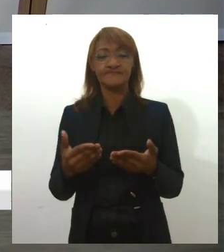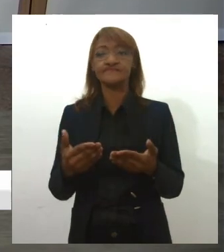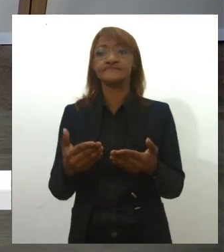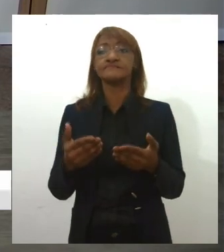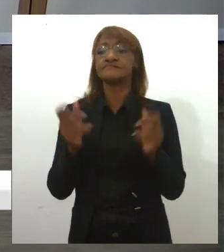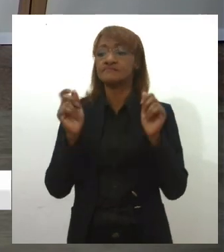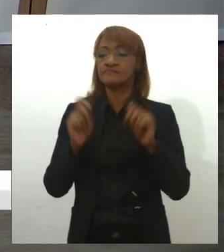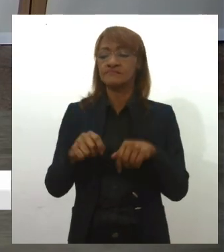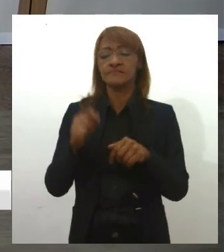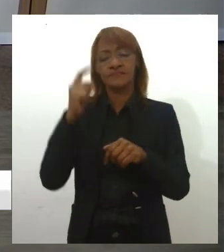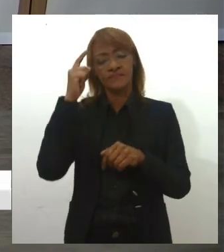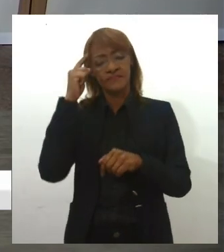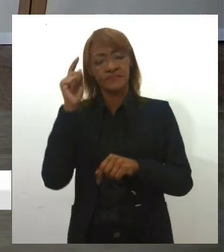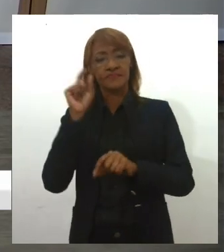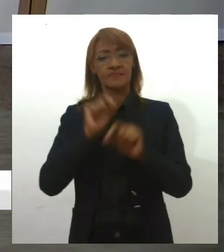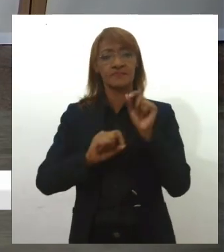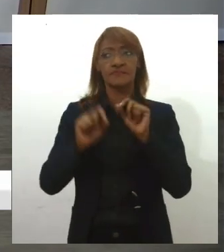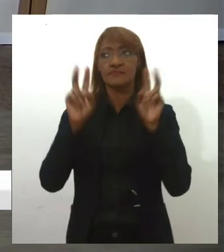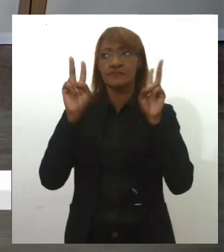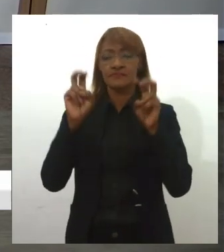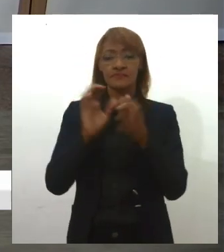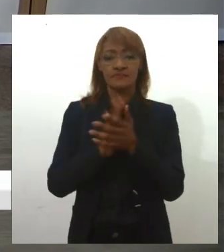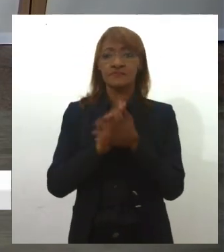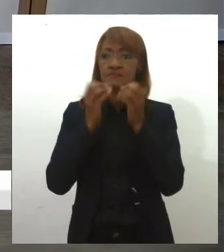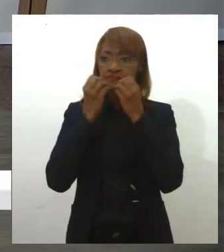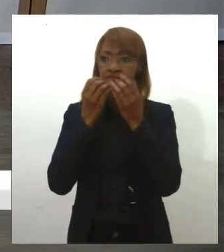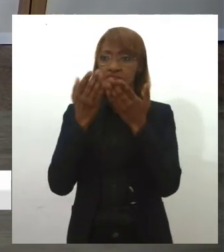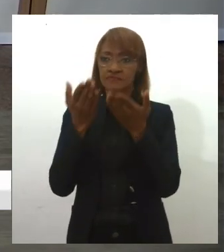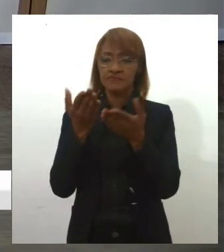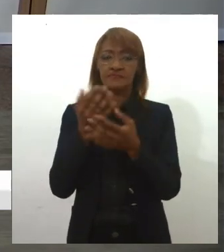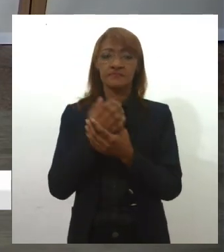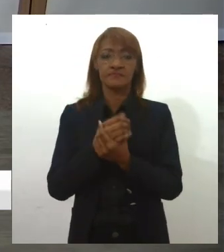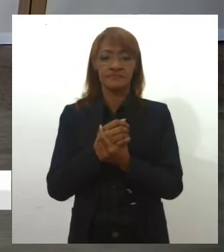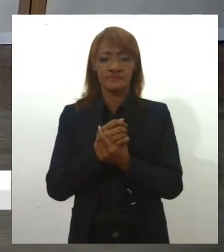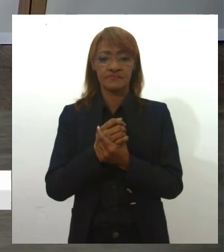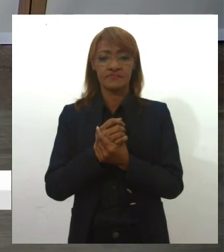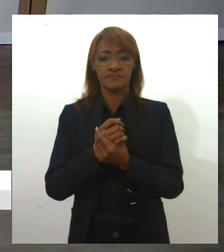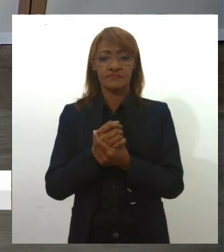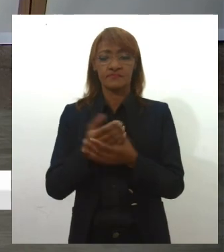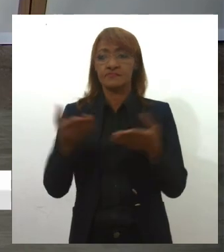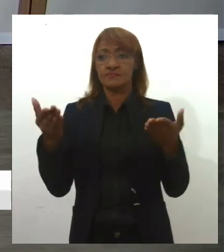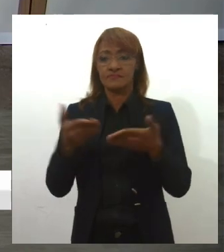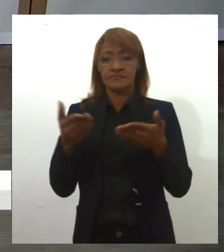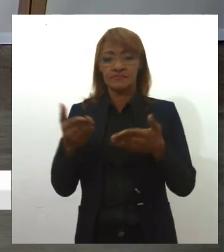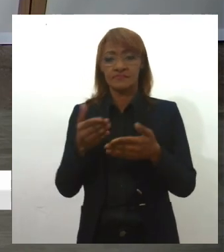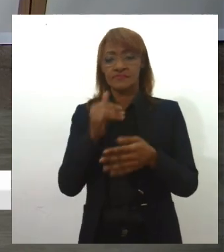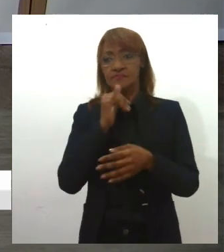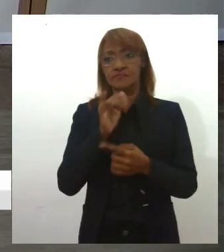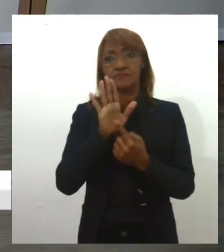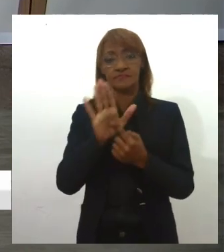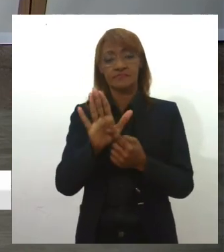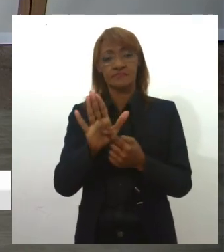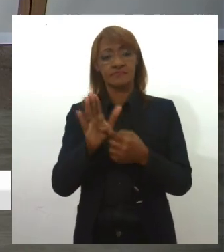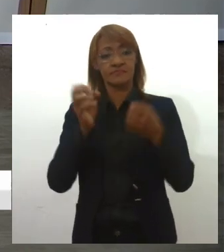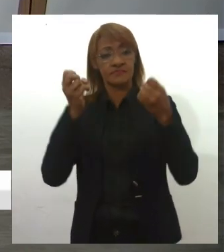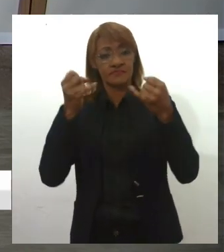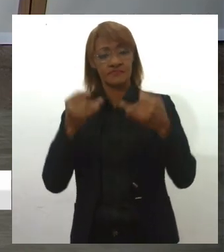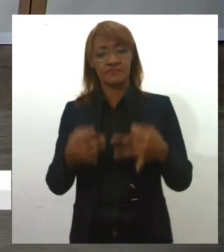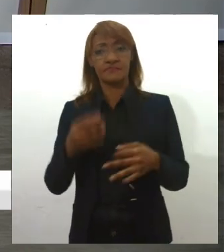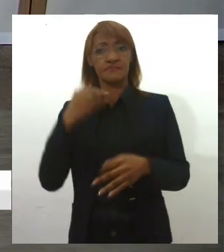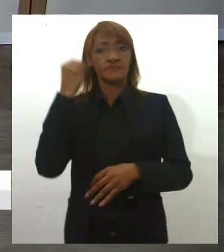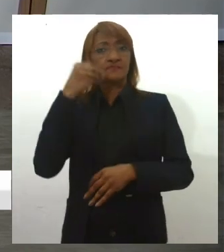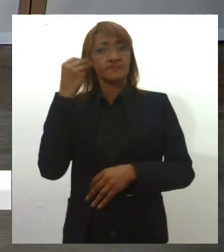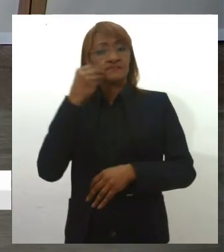abordadas para se tratar desse tema. É muito bom que a Gisele tenha trazido aqui o exemplo dela, né? Contando aí a